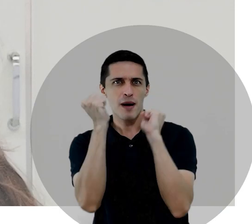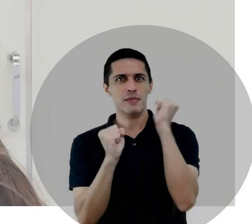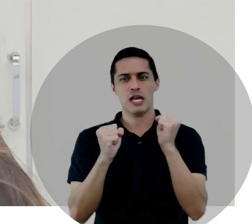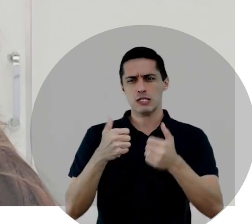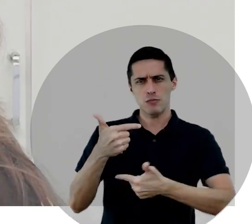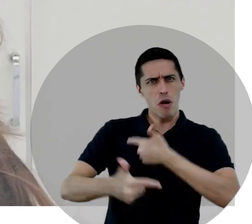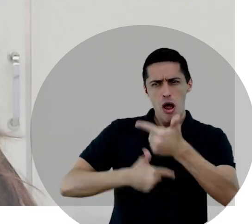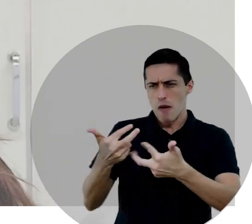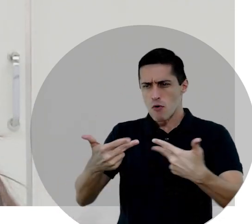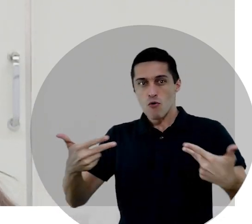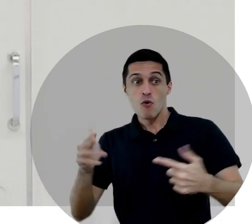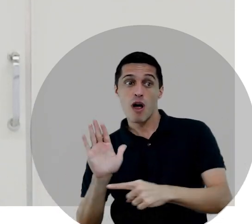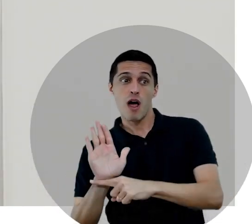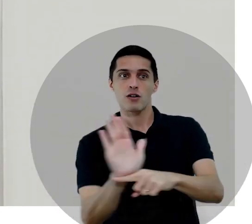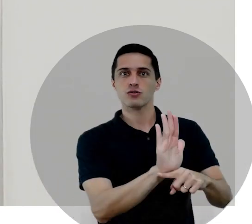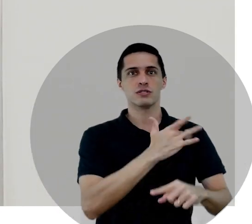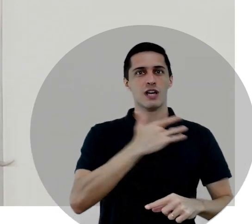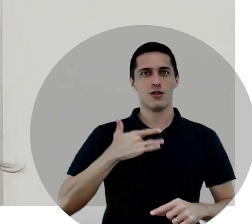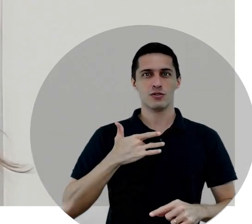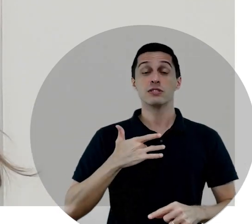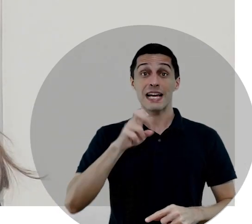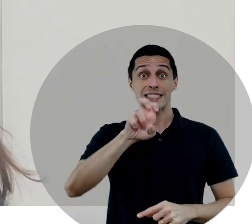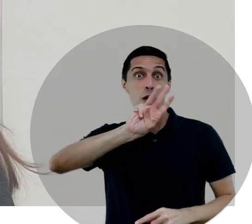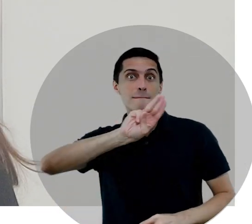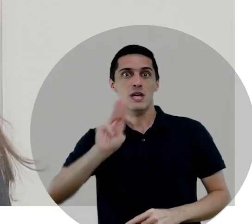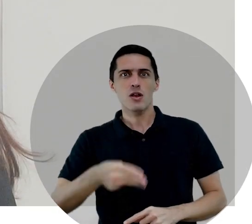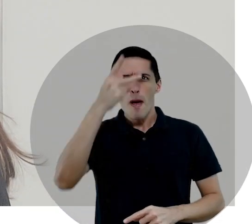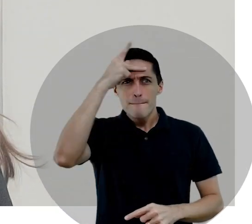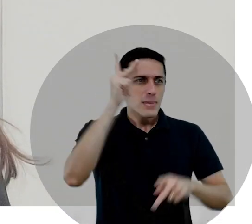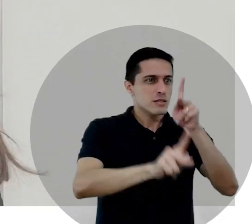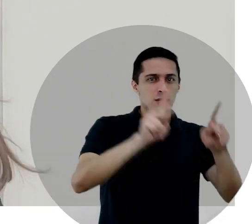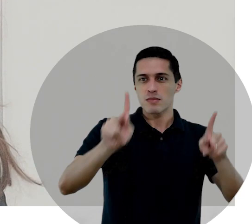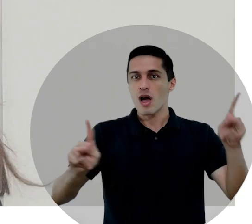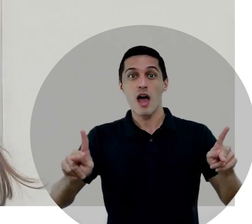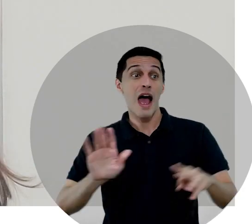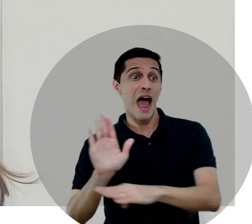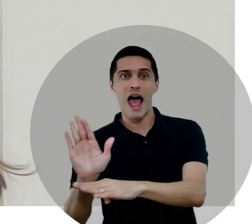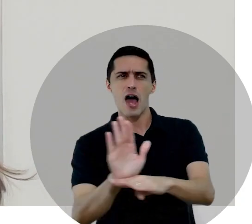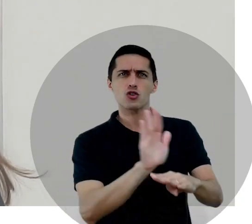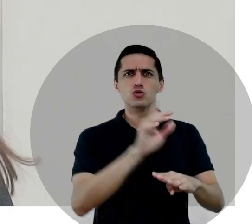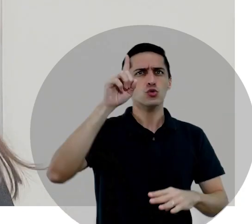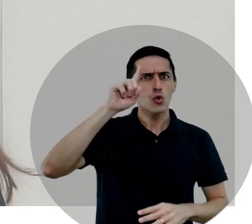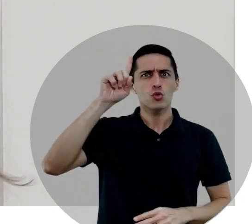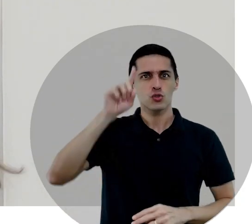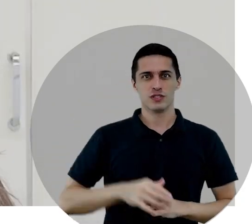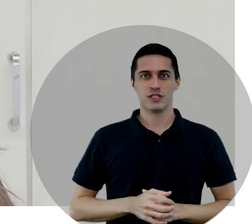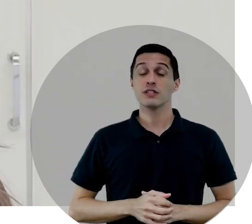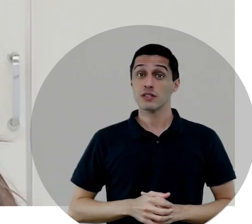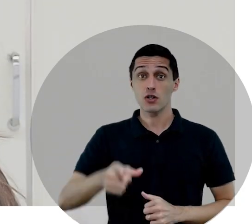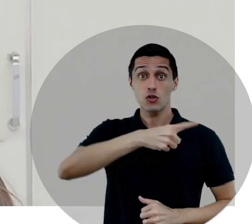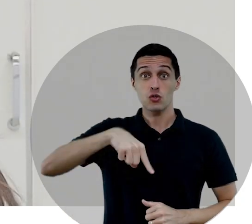em equipamentos e serviços para a saúde. São mais de 5 milhões de pacientes beneficiados todos os dias com as nossas tecnologias e